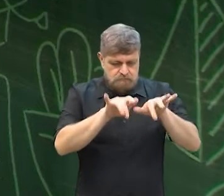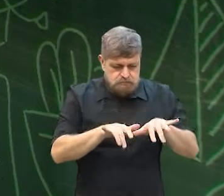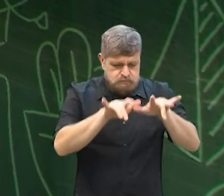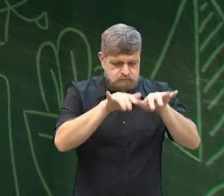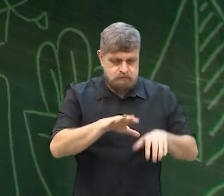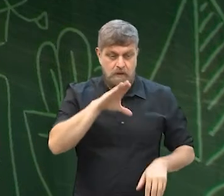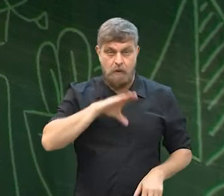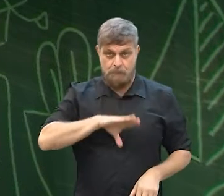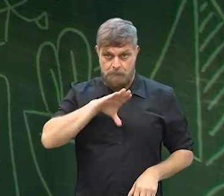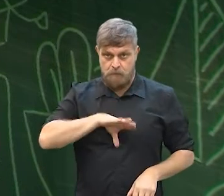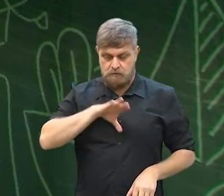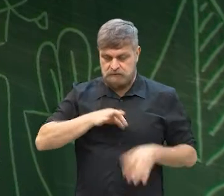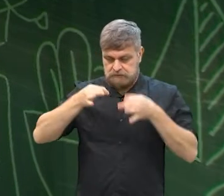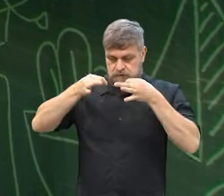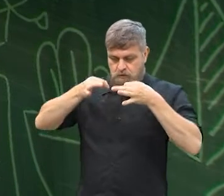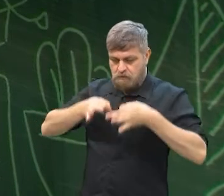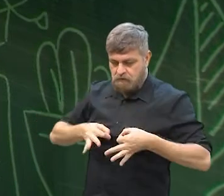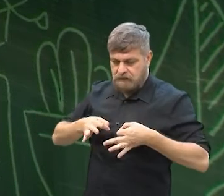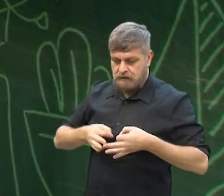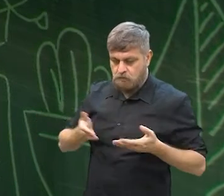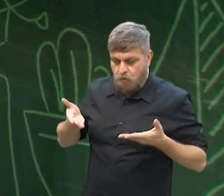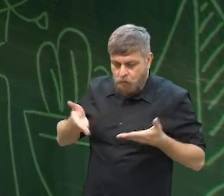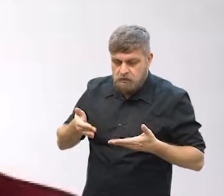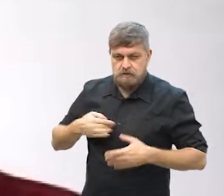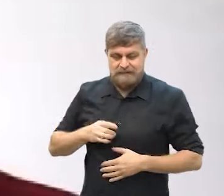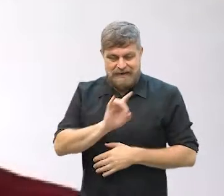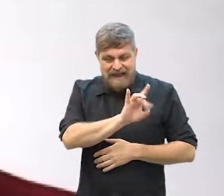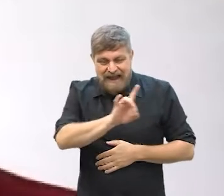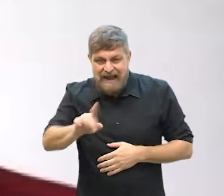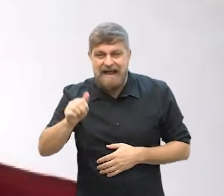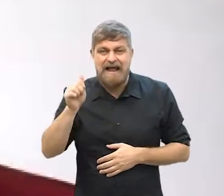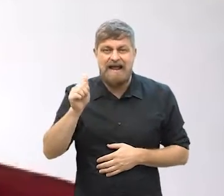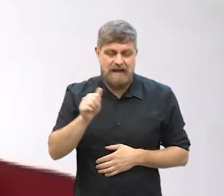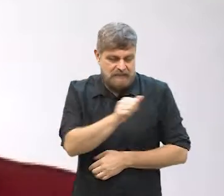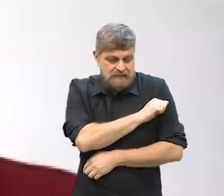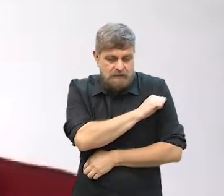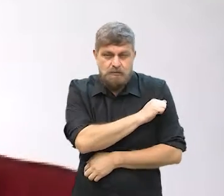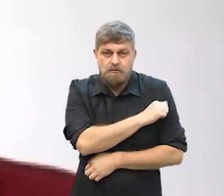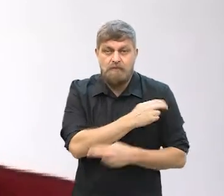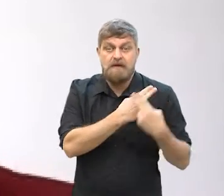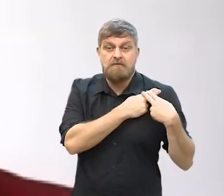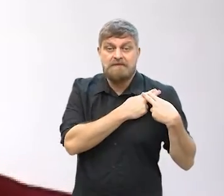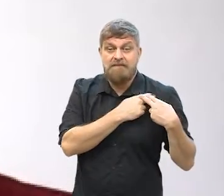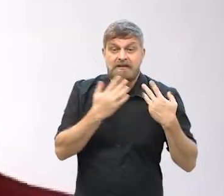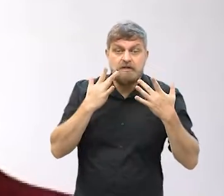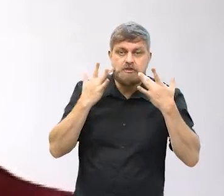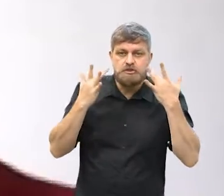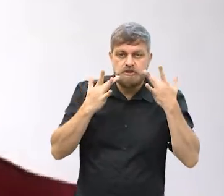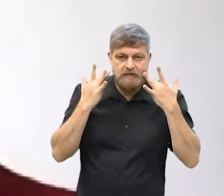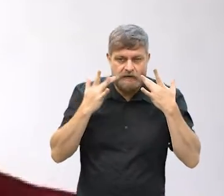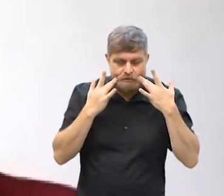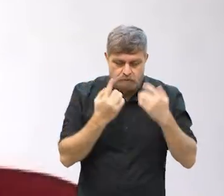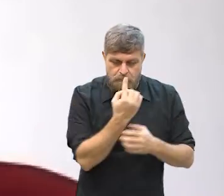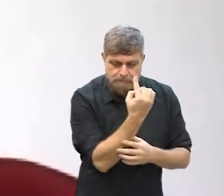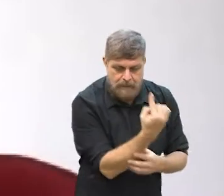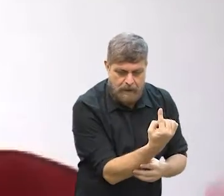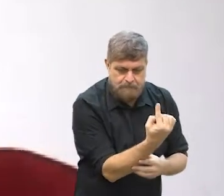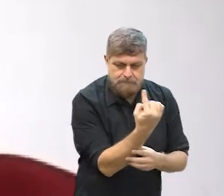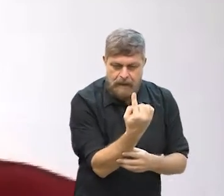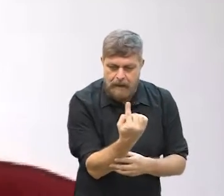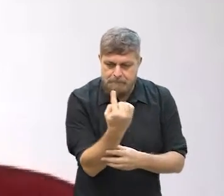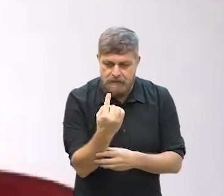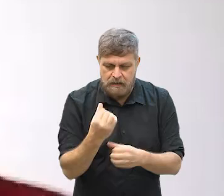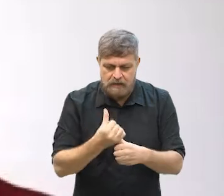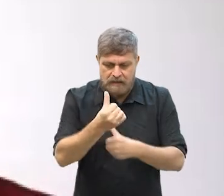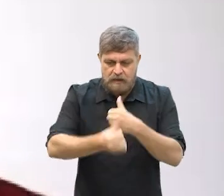ortografia para o português vigente, né? E aí cada aluno ficou responsável por uma peça de teatro, para que ao final,